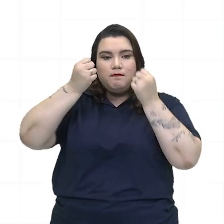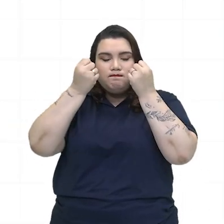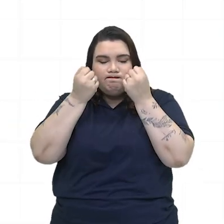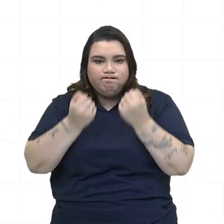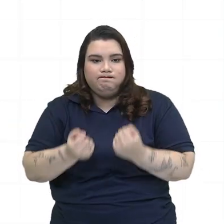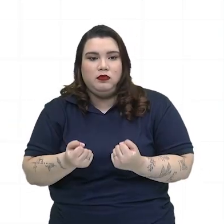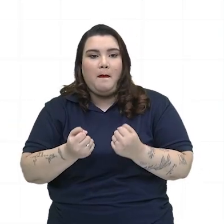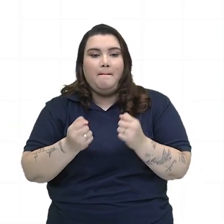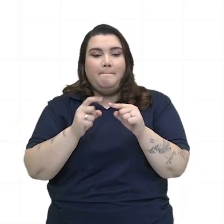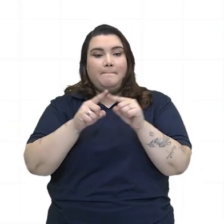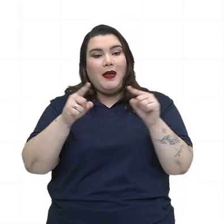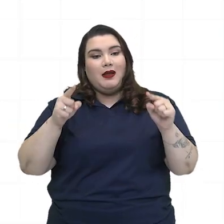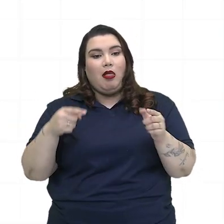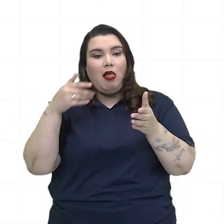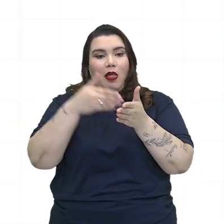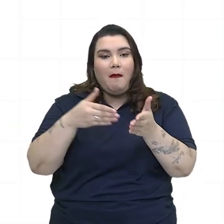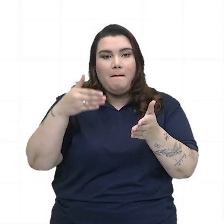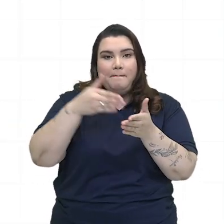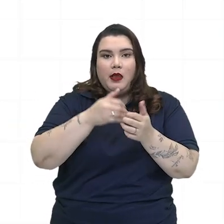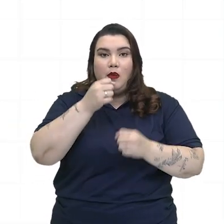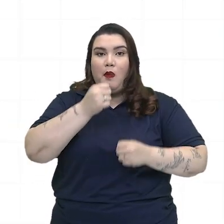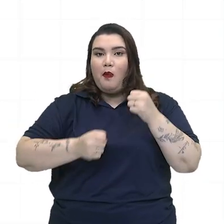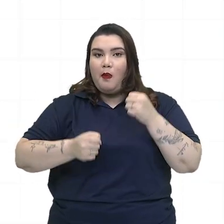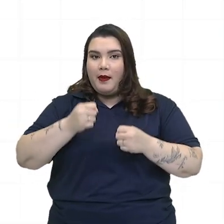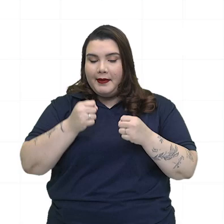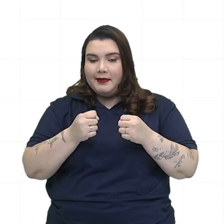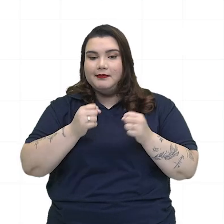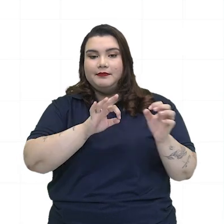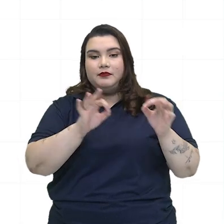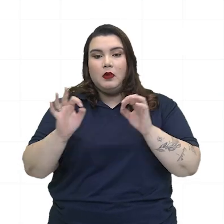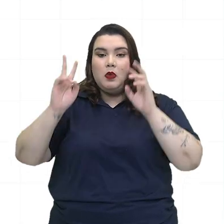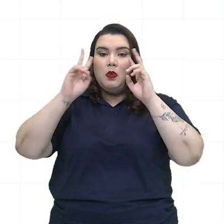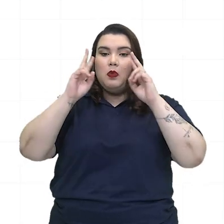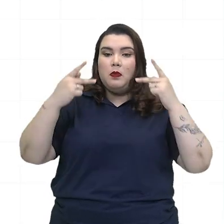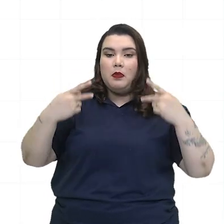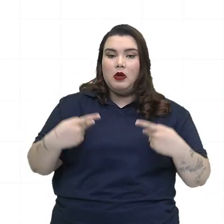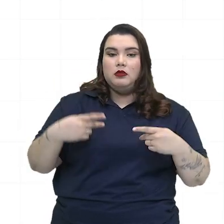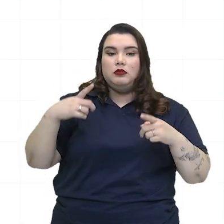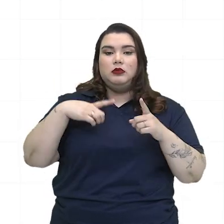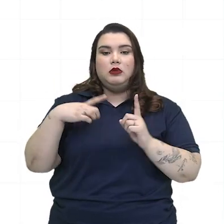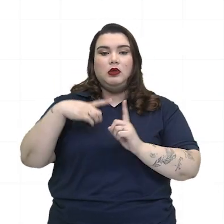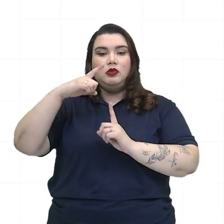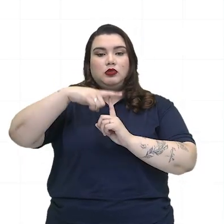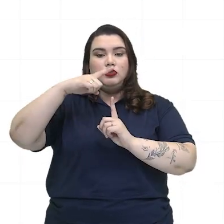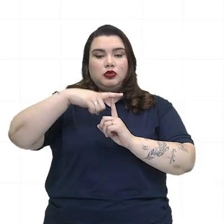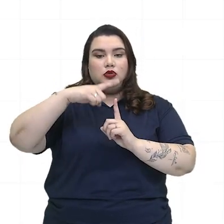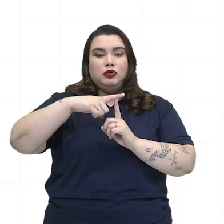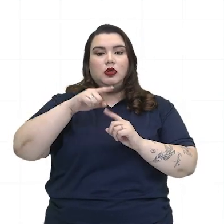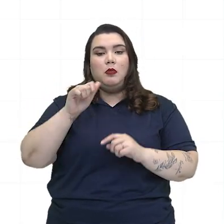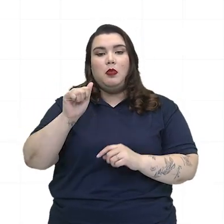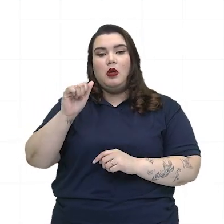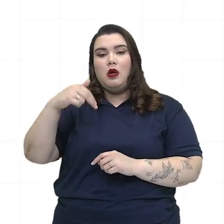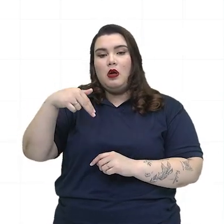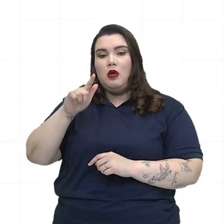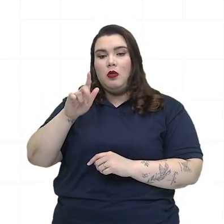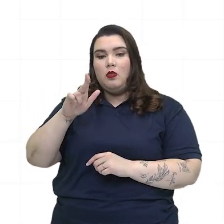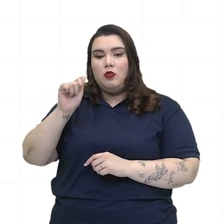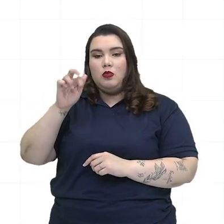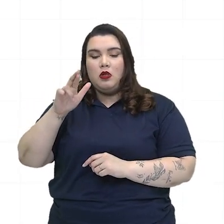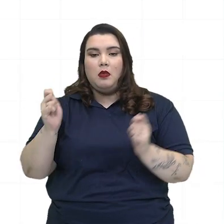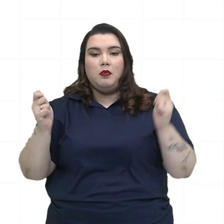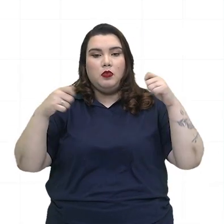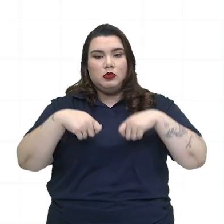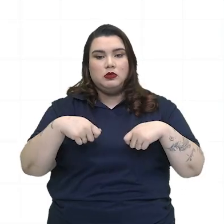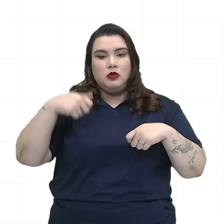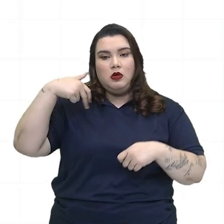né? Mas limita a corrida, e o ser humano ele tem um fêmur angular, né, que permite a caminhar e